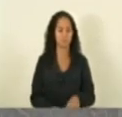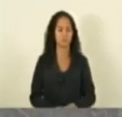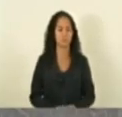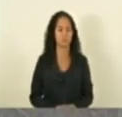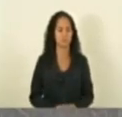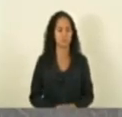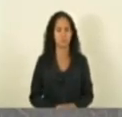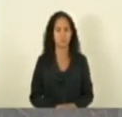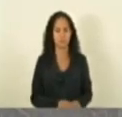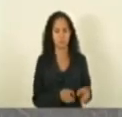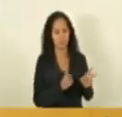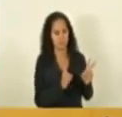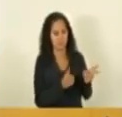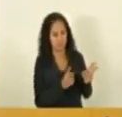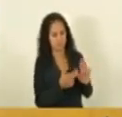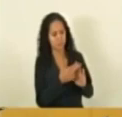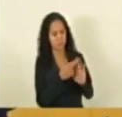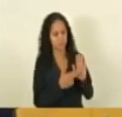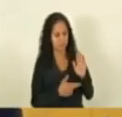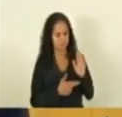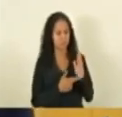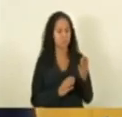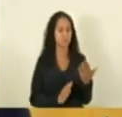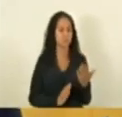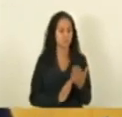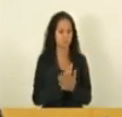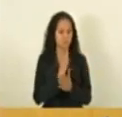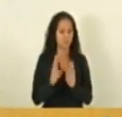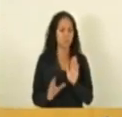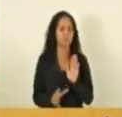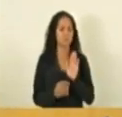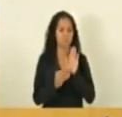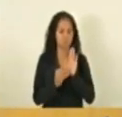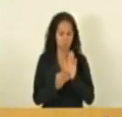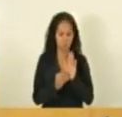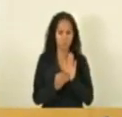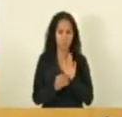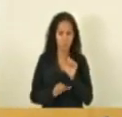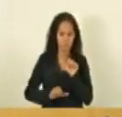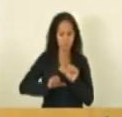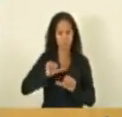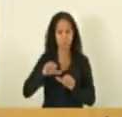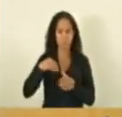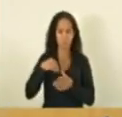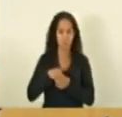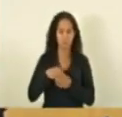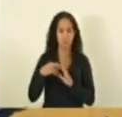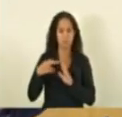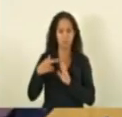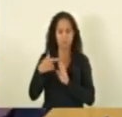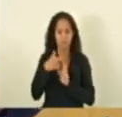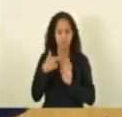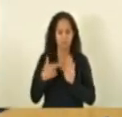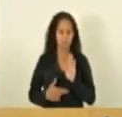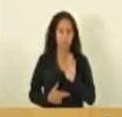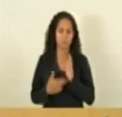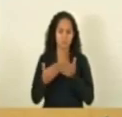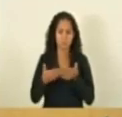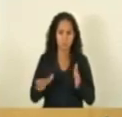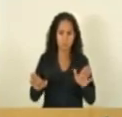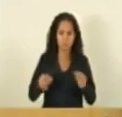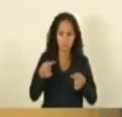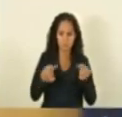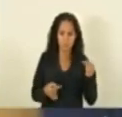Eu mantenho o relatório pela aprovação com a emenda modificativa do relator, coloco em discussão